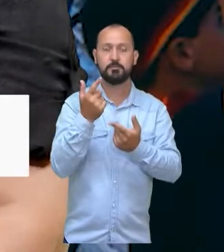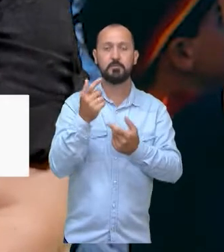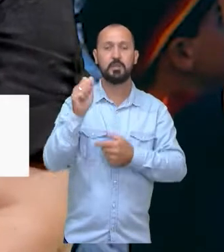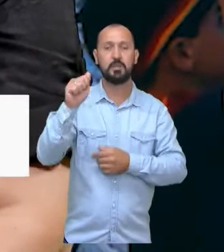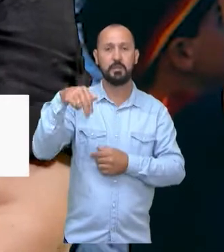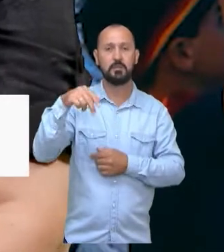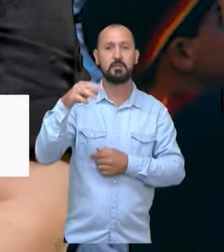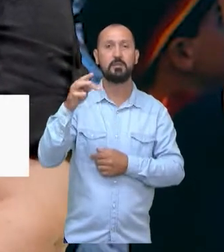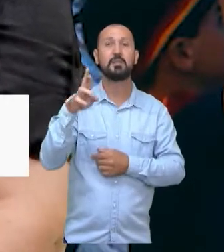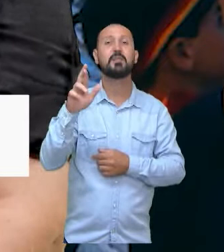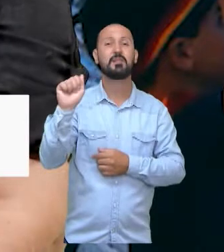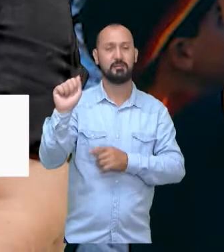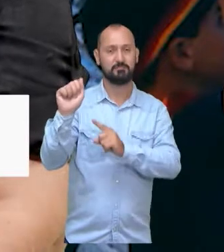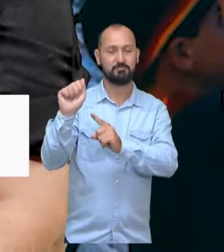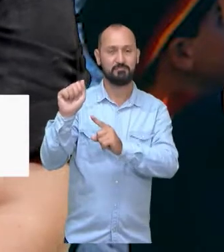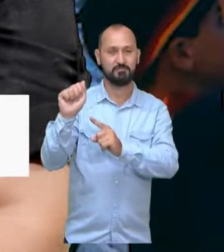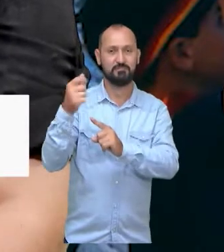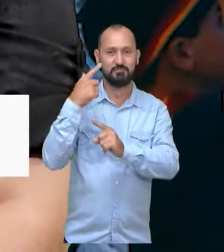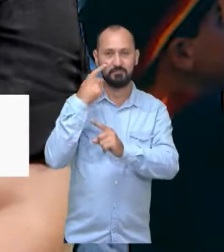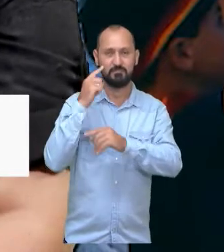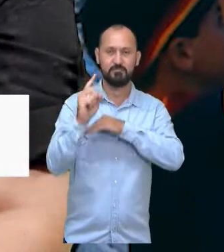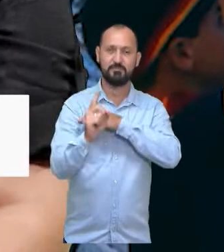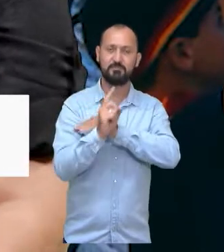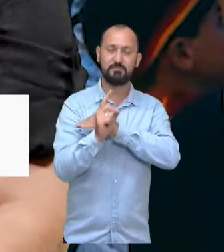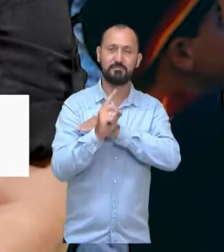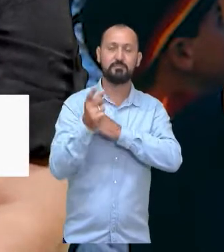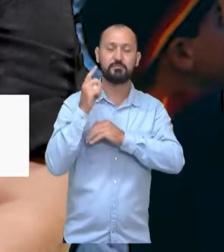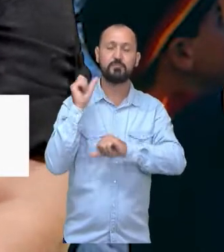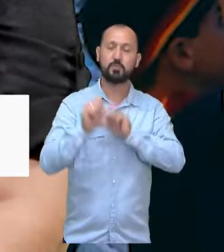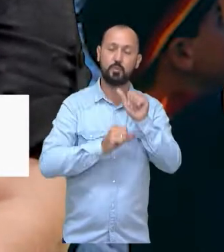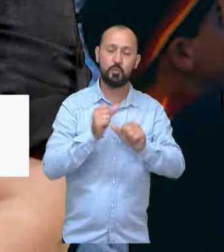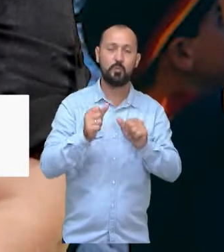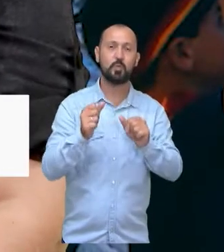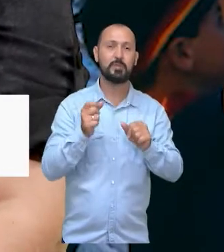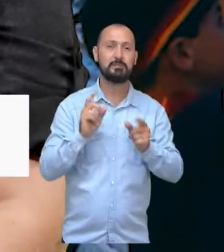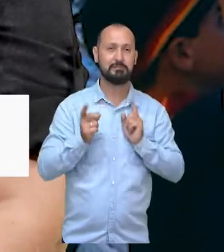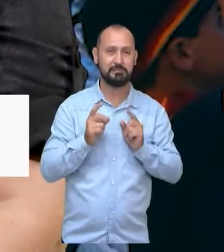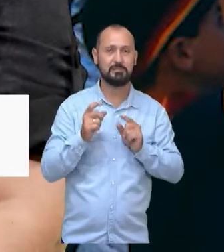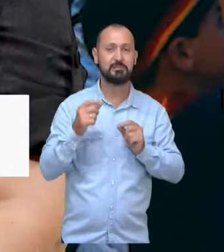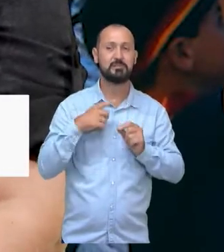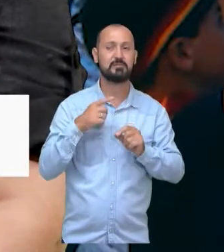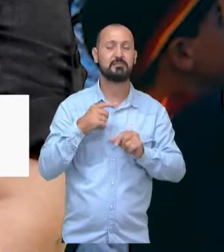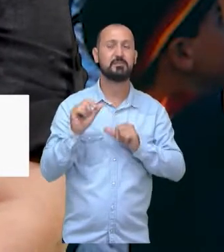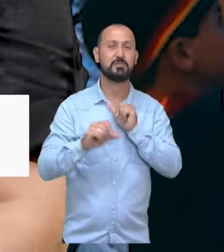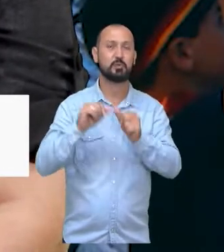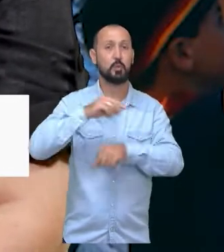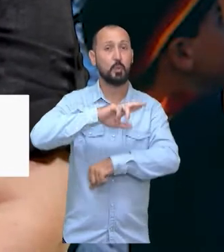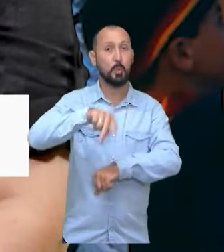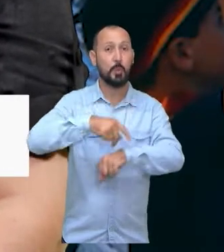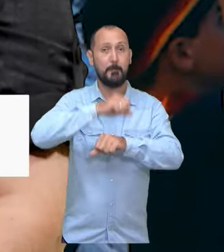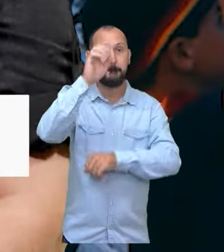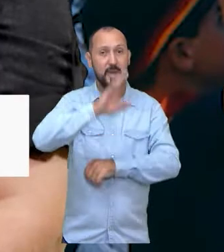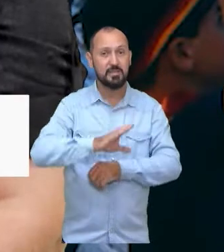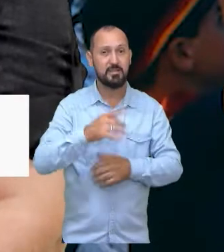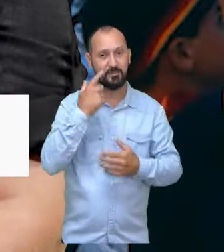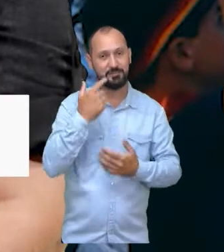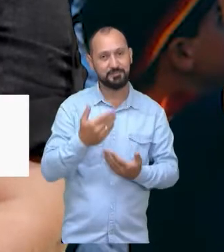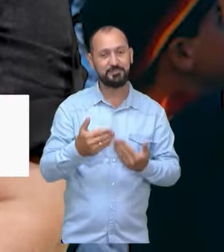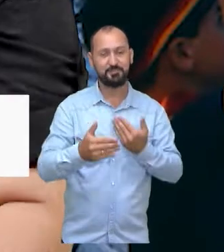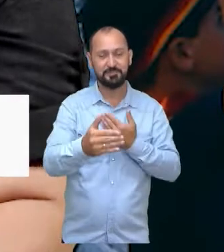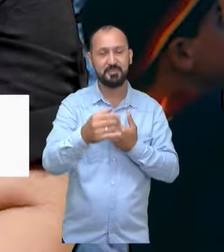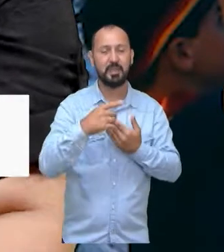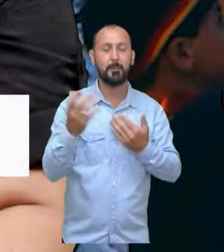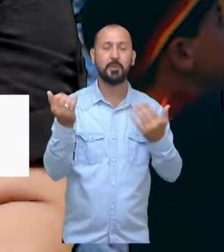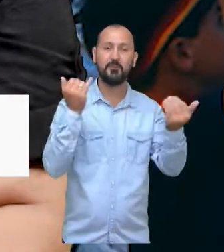da ANTRA, né, que atende a população trans de todo o nosso Brasil. Então ali a